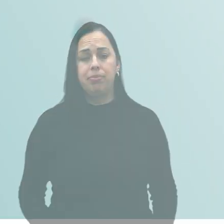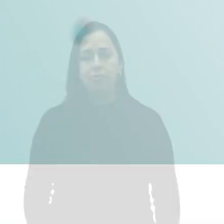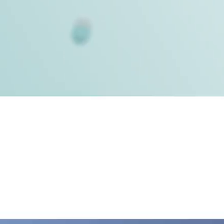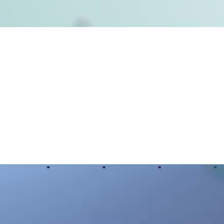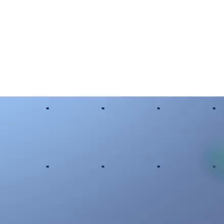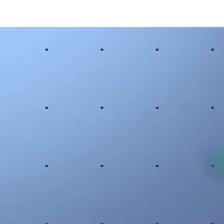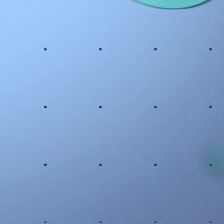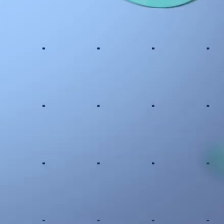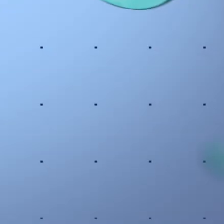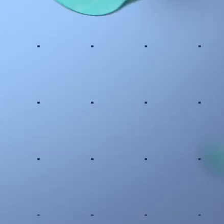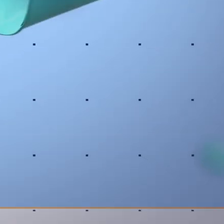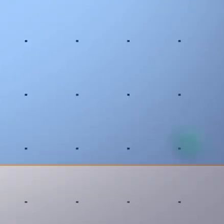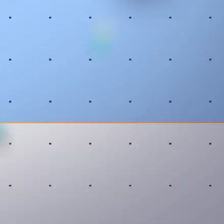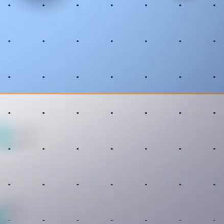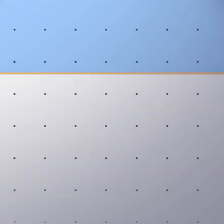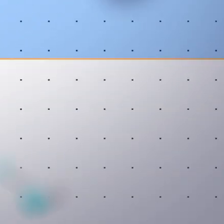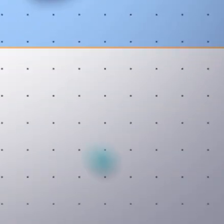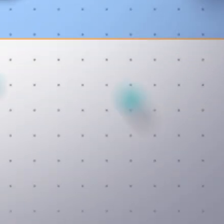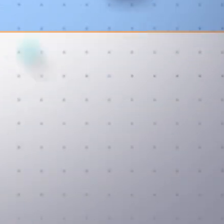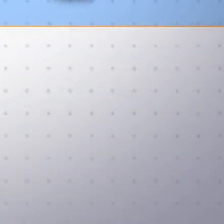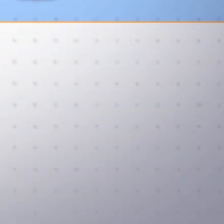família.